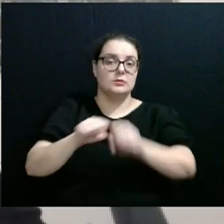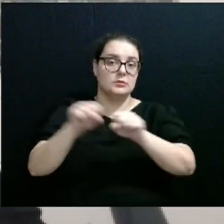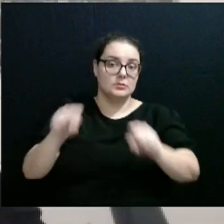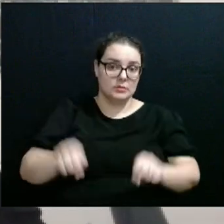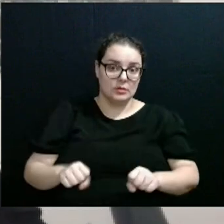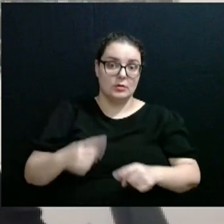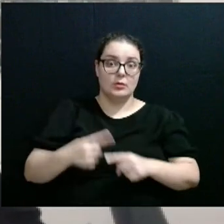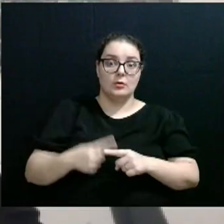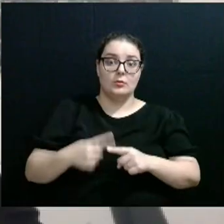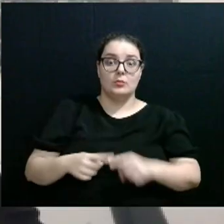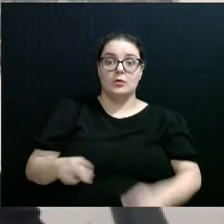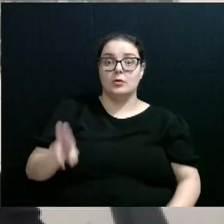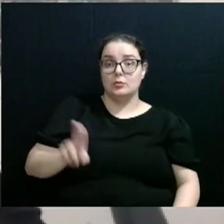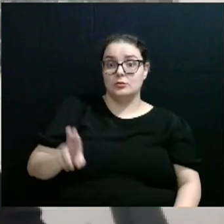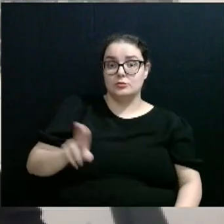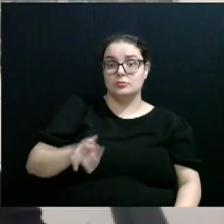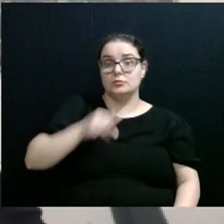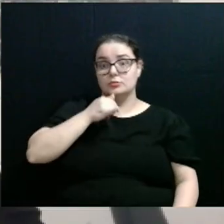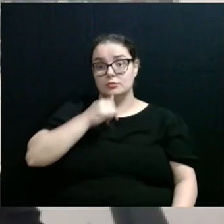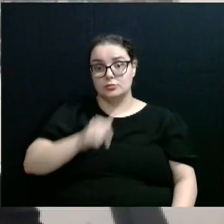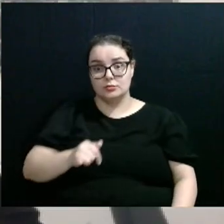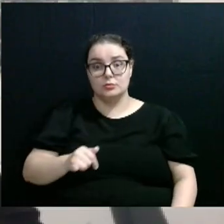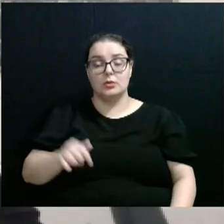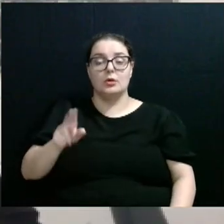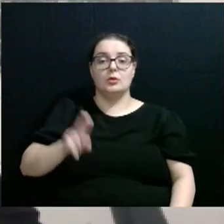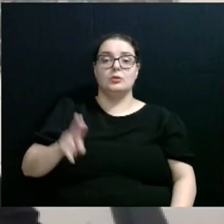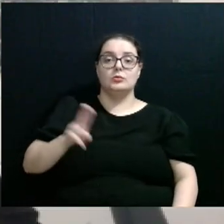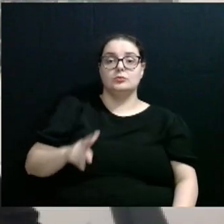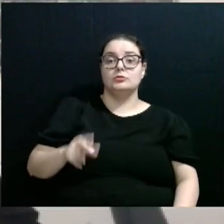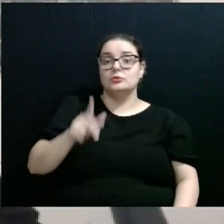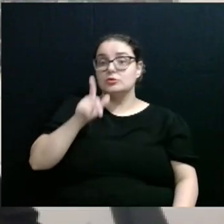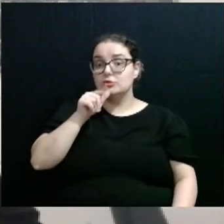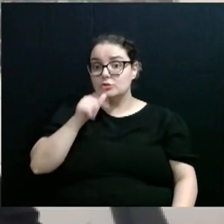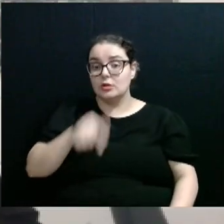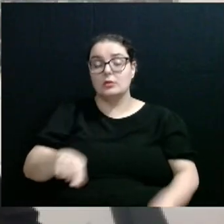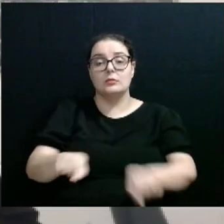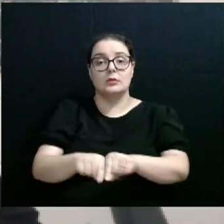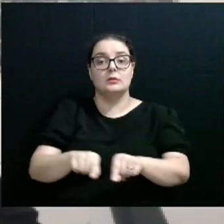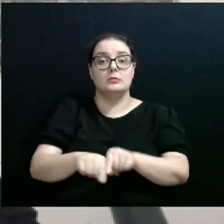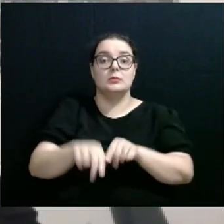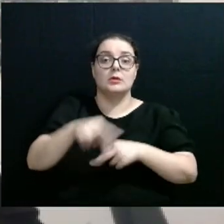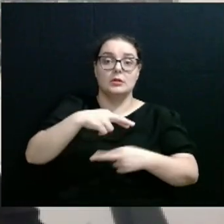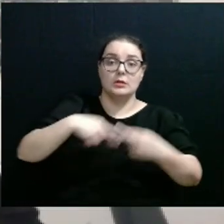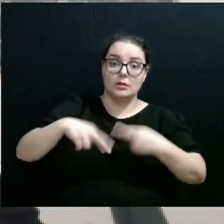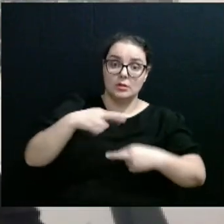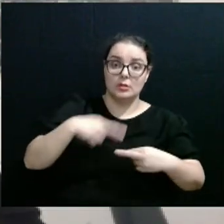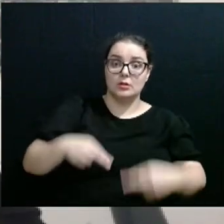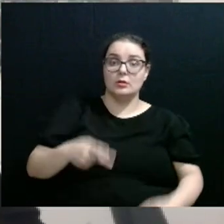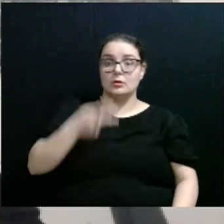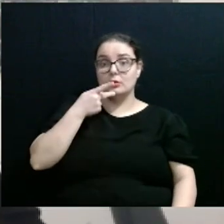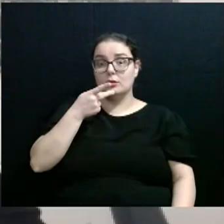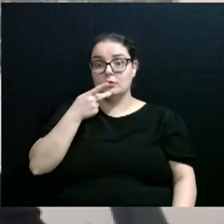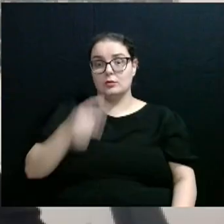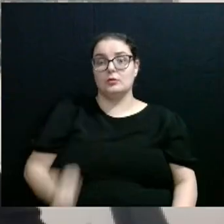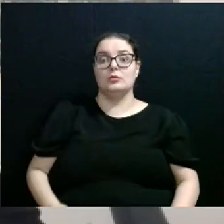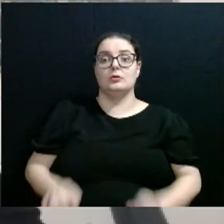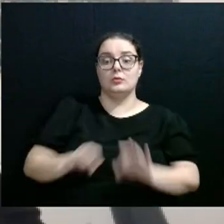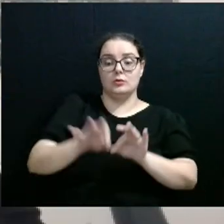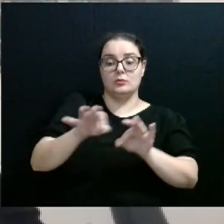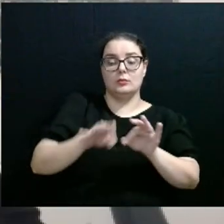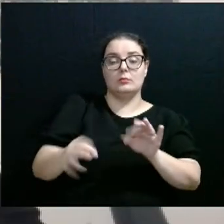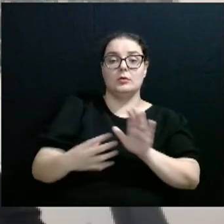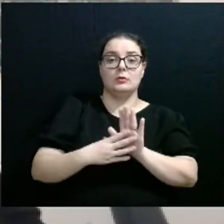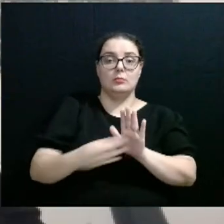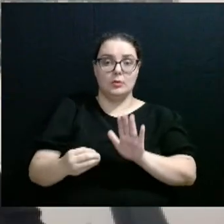consumo de energia, o consumo de água também está muito relacionado ao que a gente chama o tamanho do modelo, né?